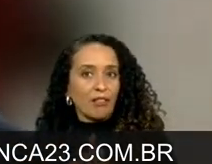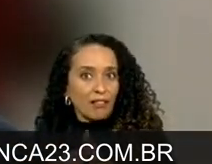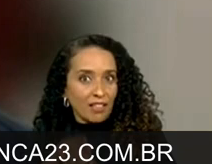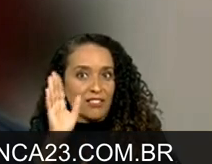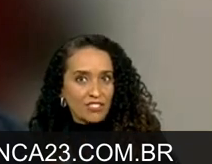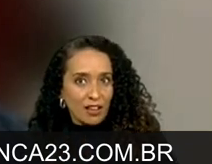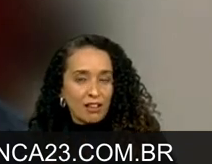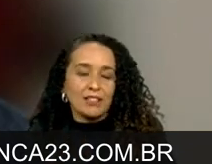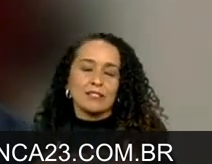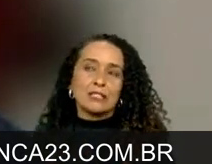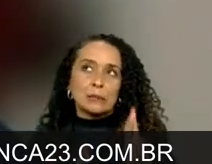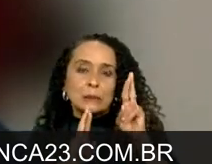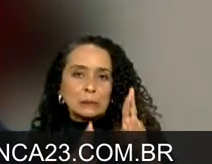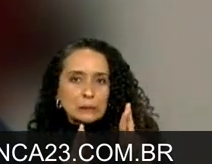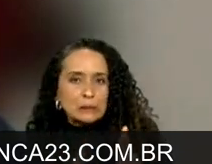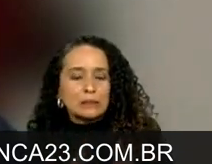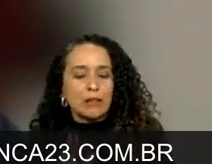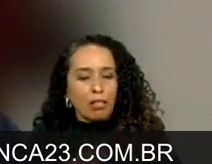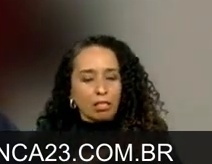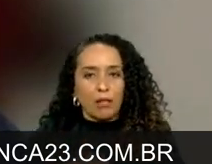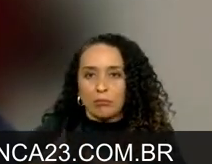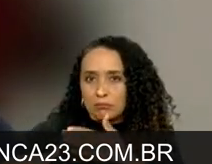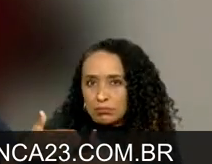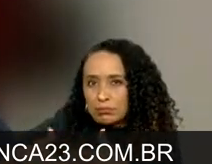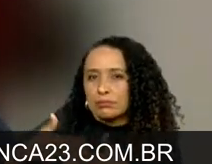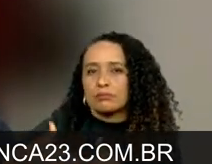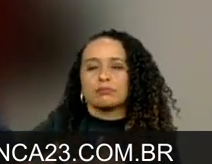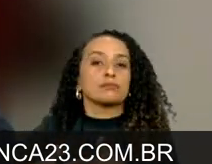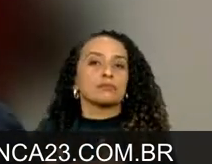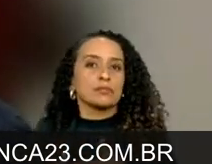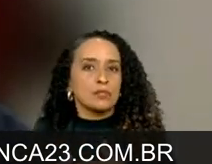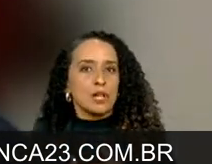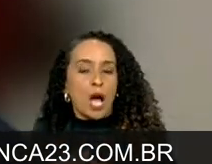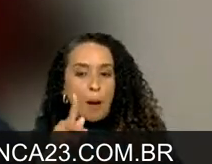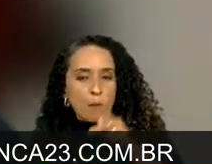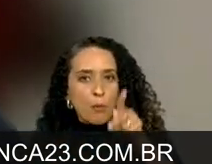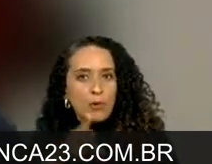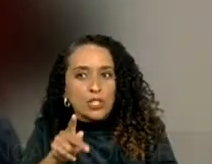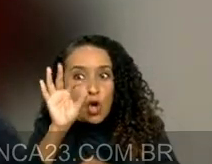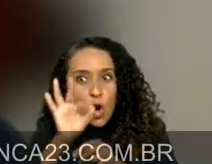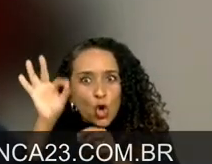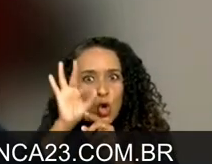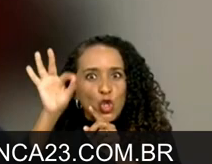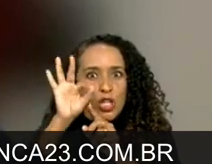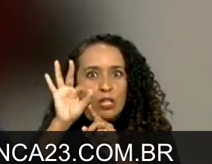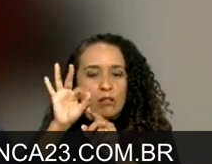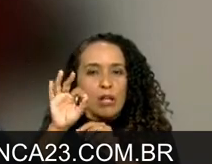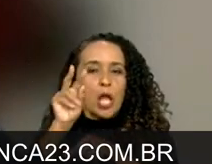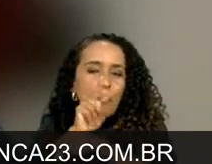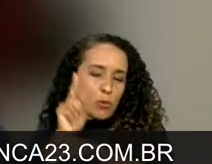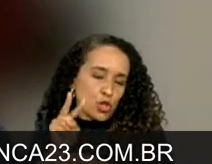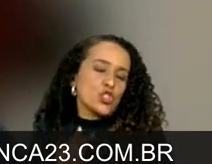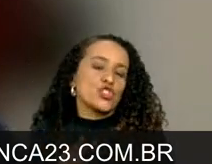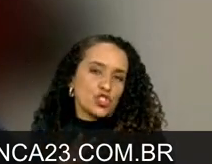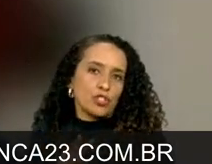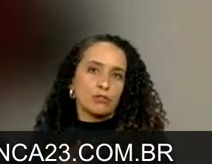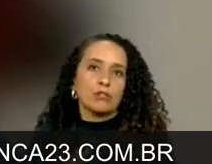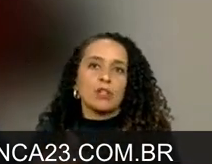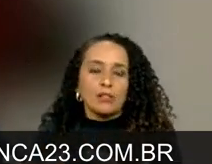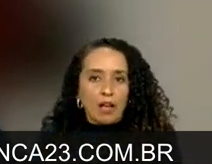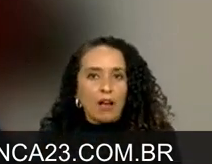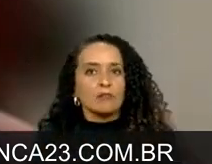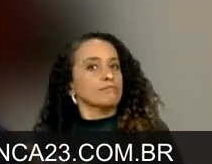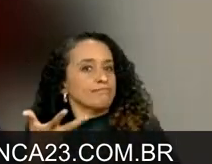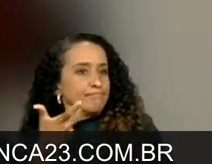gente espera que depois de um tempo a população de mosquitos esteja protegida ali, ela está